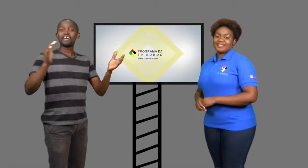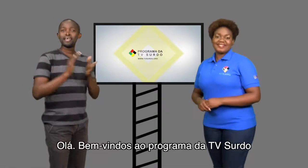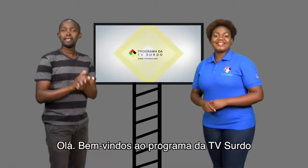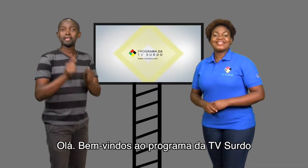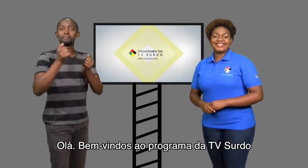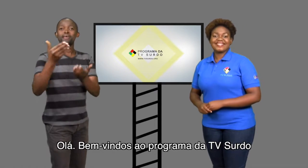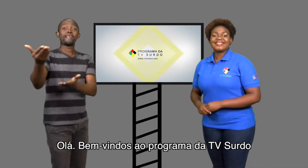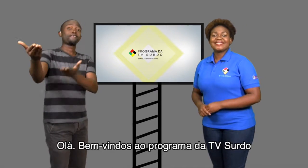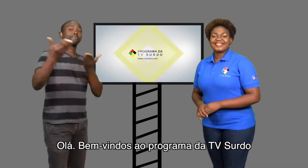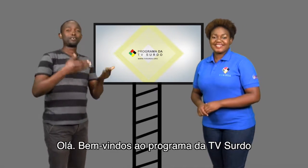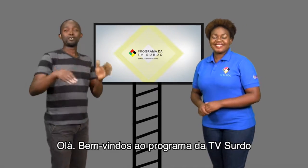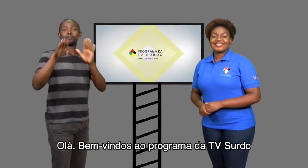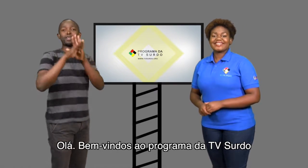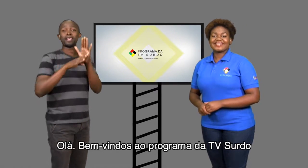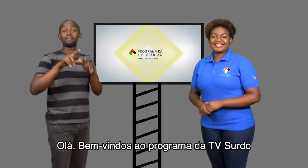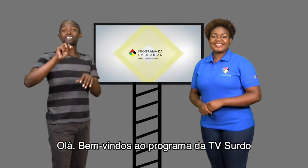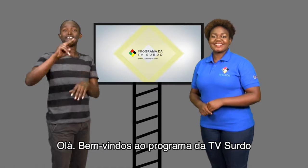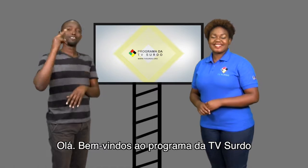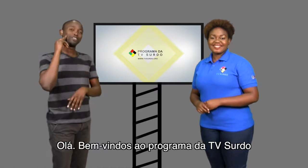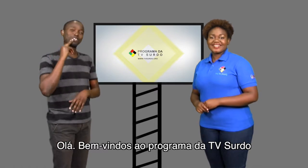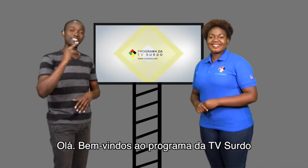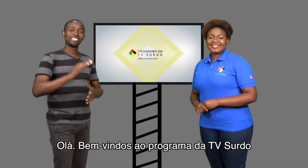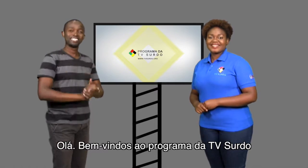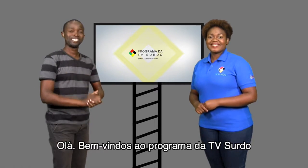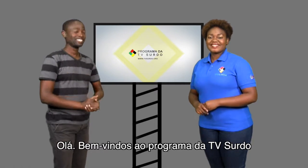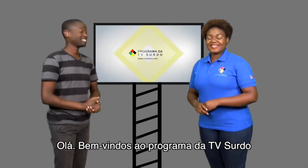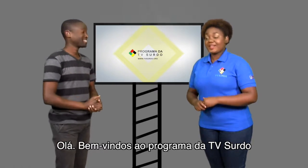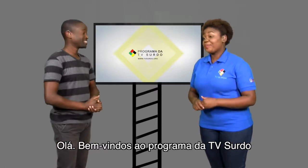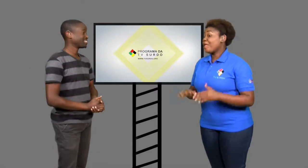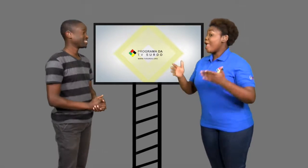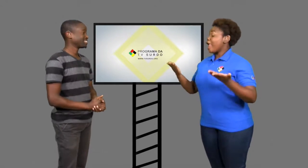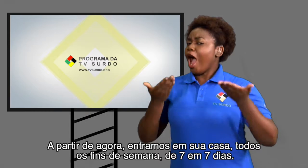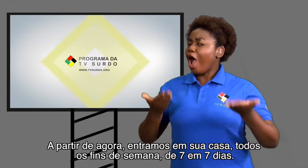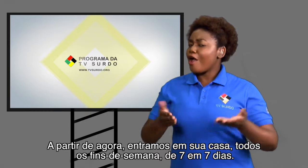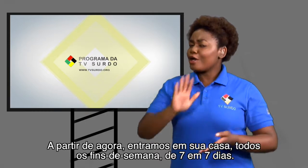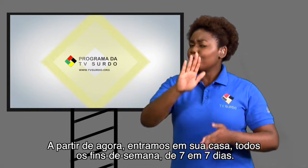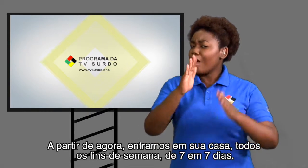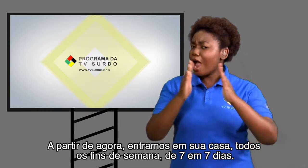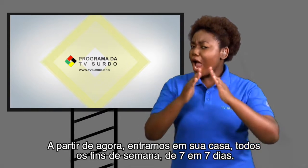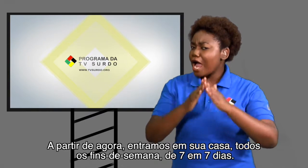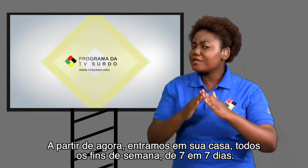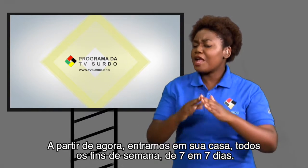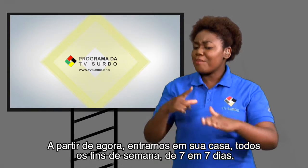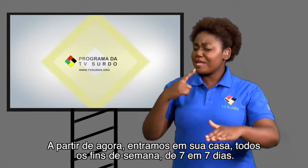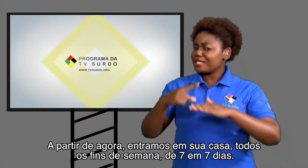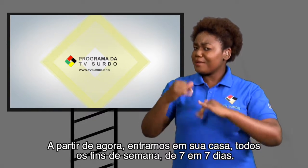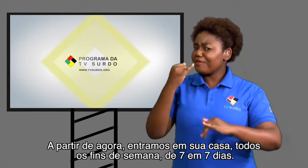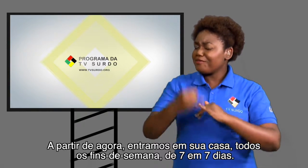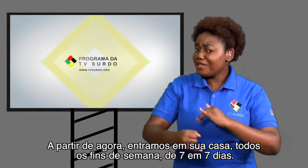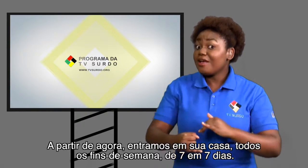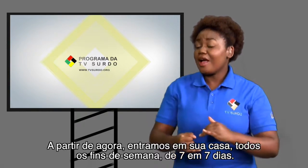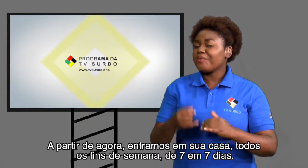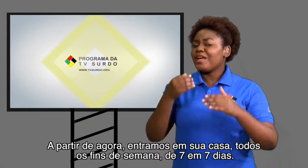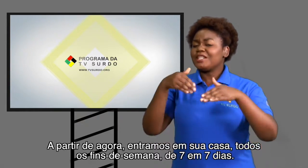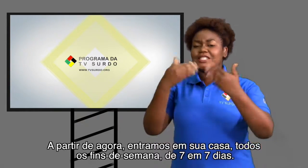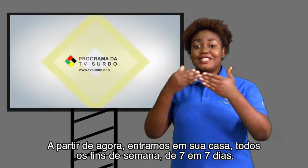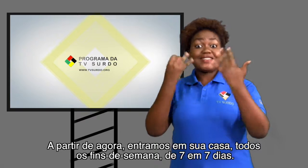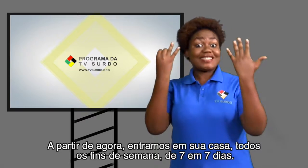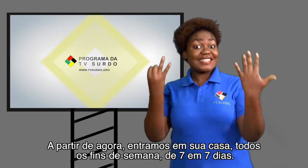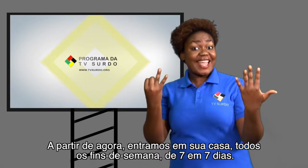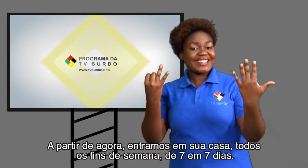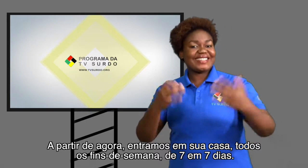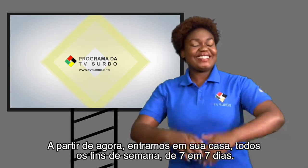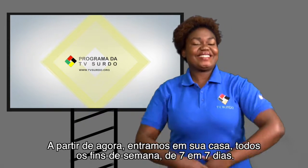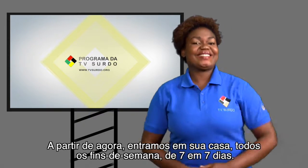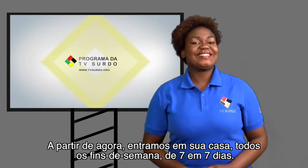Olá, bem-vindos ao programa da TV Surdo. A partir de agora, entramos em sua casa todos os